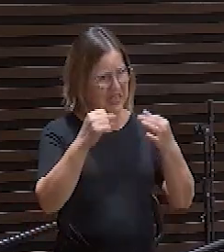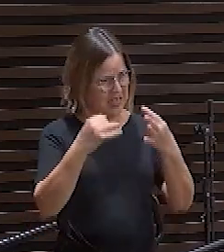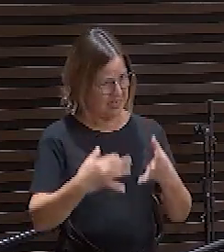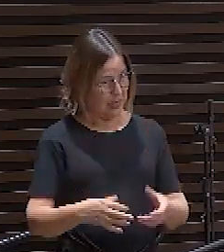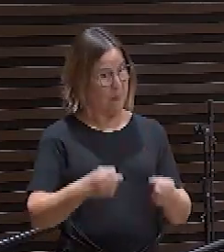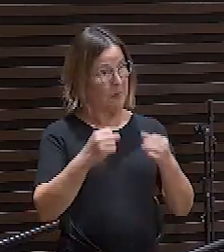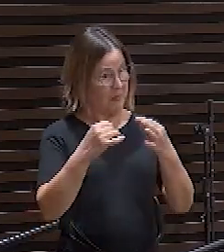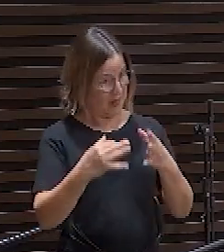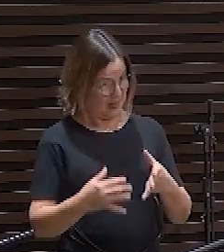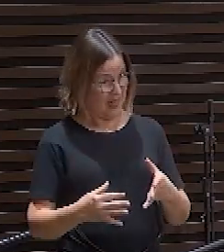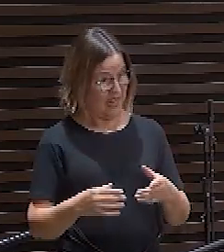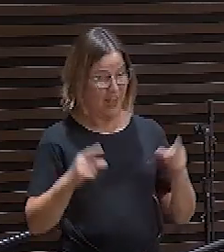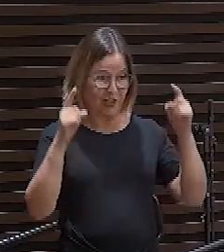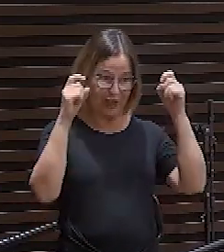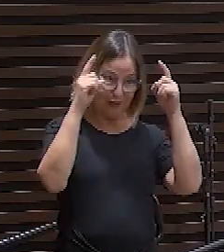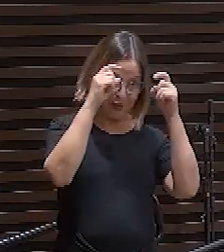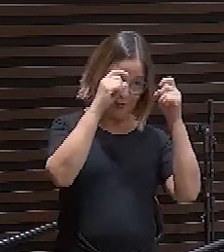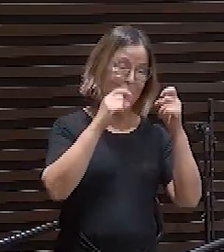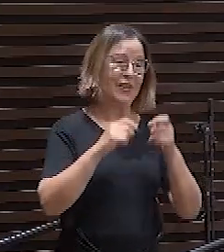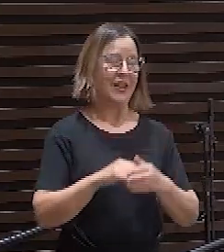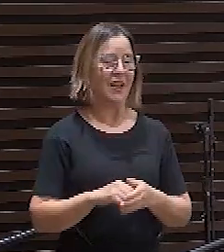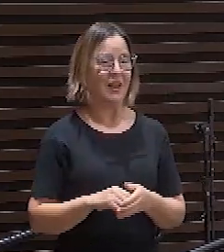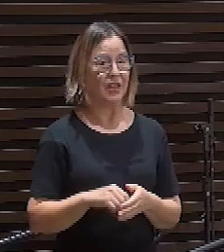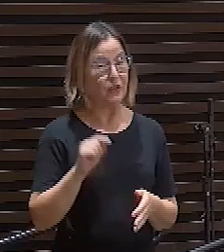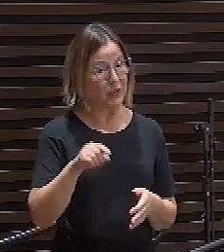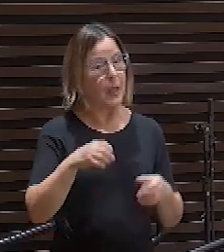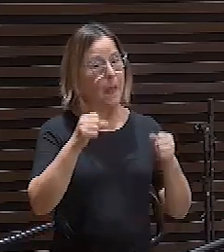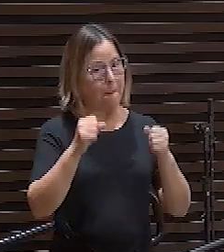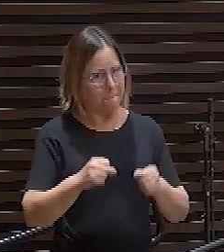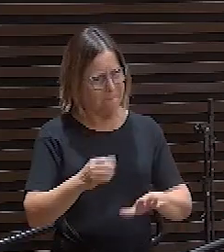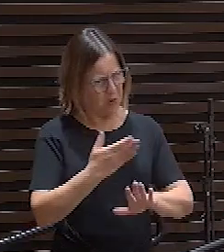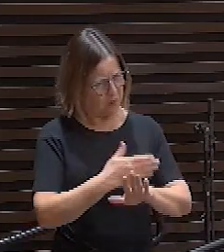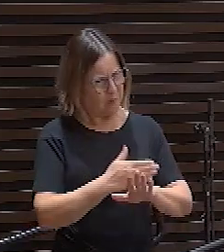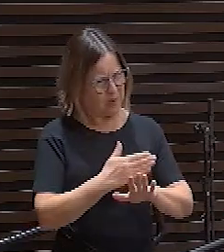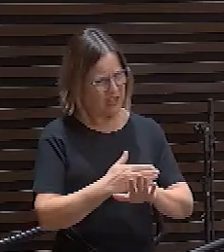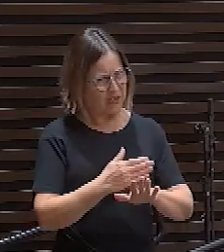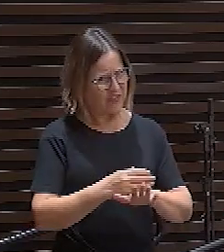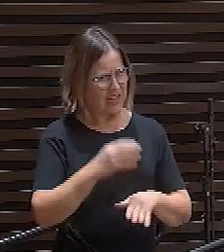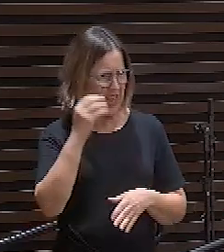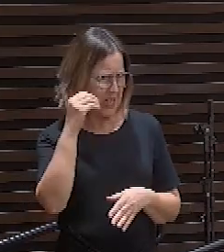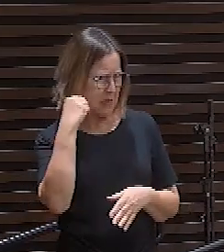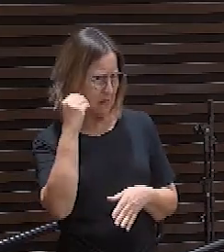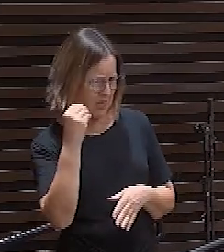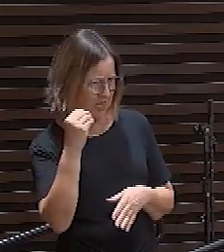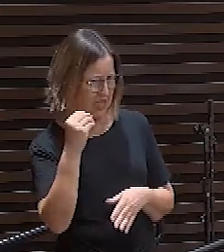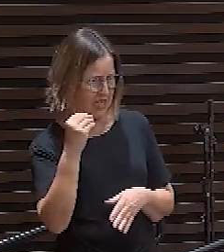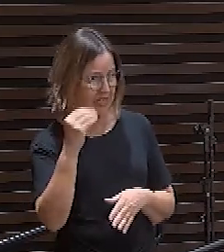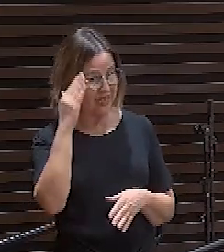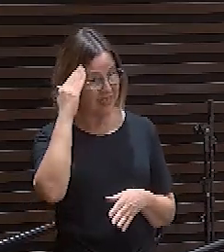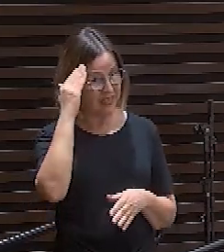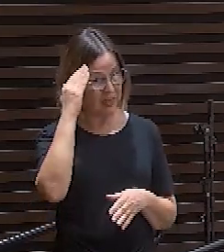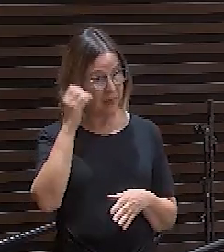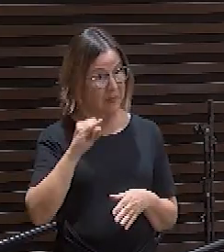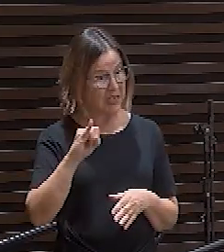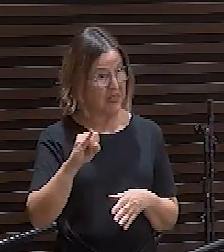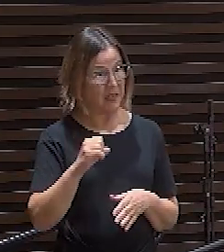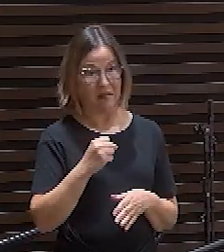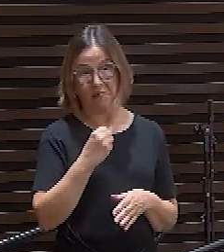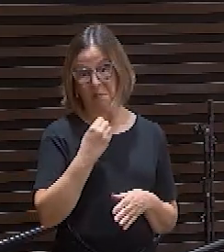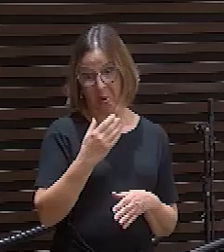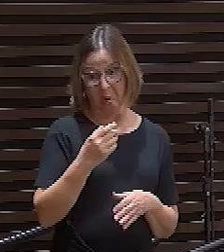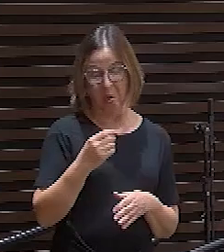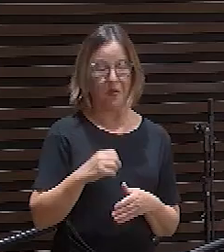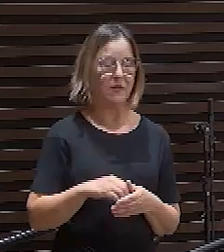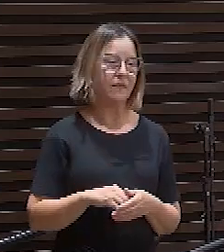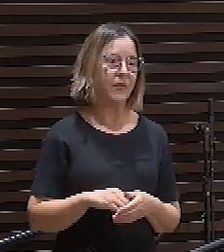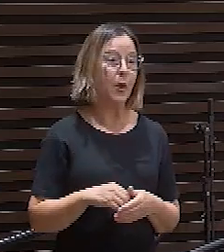dúvidas, você vai fazer uma experiência prática em algum lugar que tem essa profissão que você quer. Porque a criança, ou